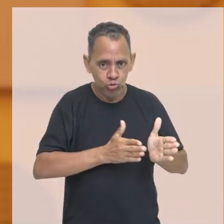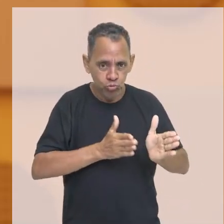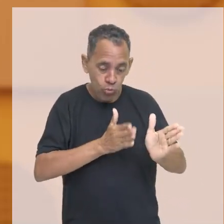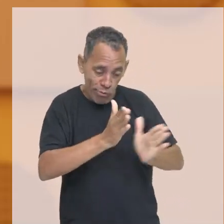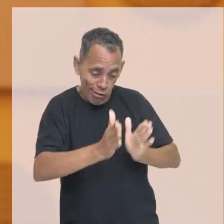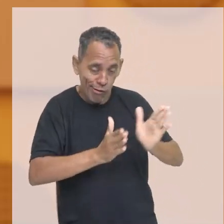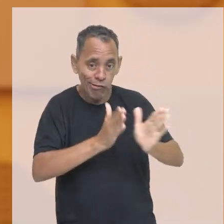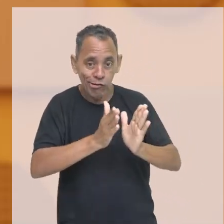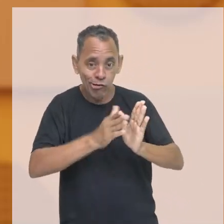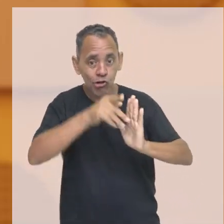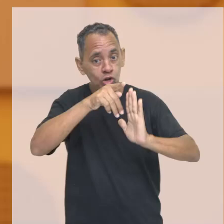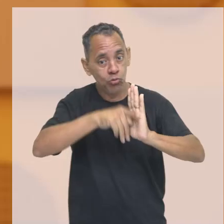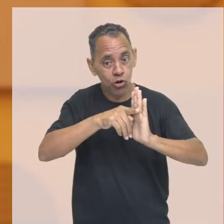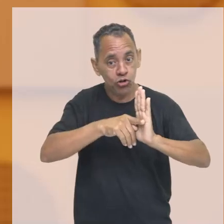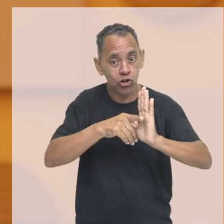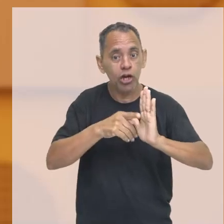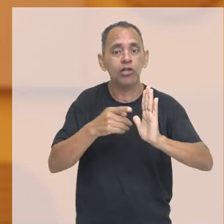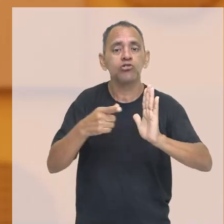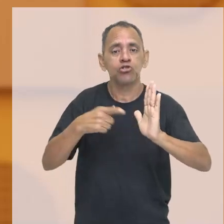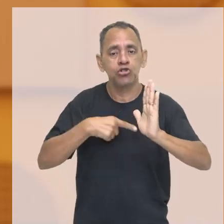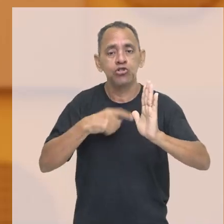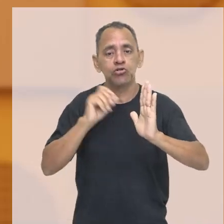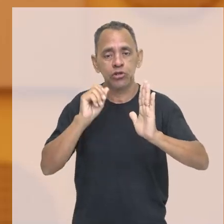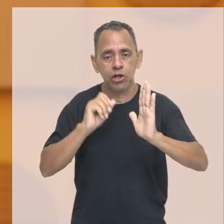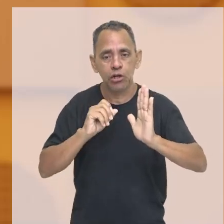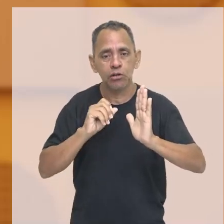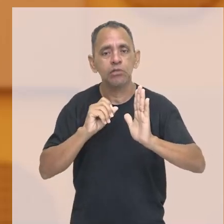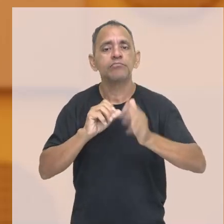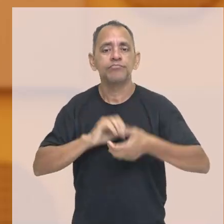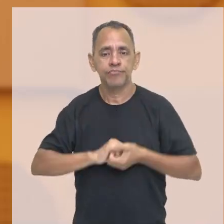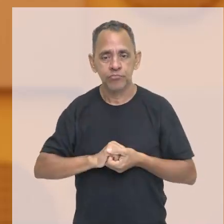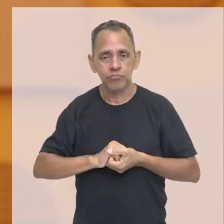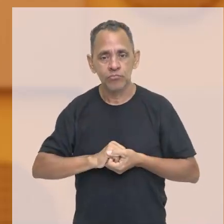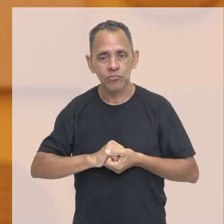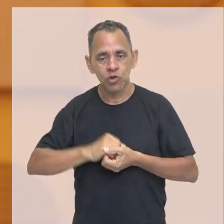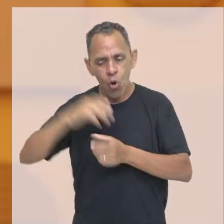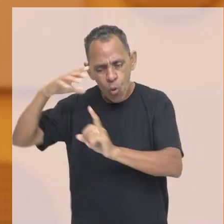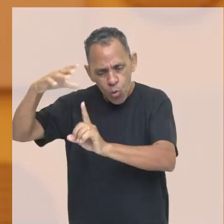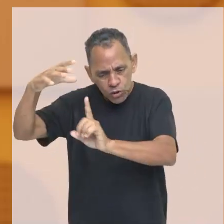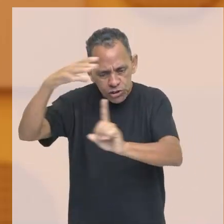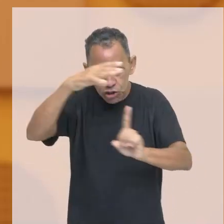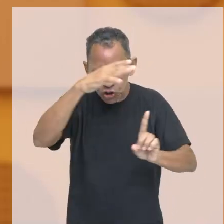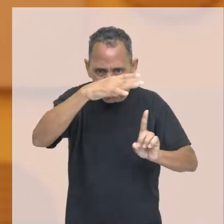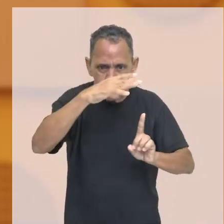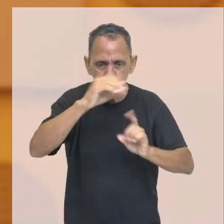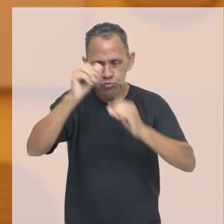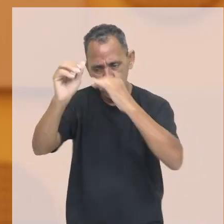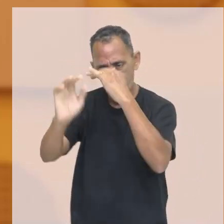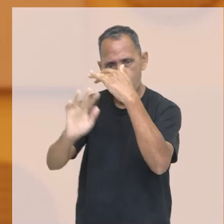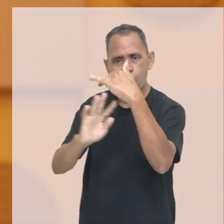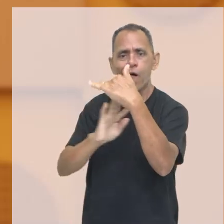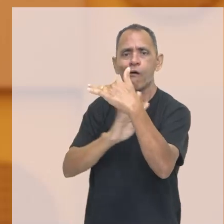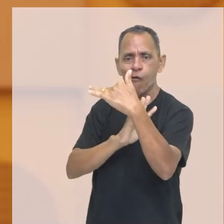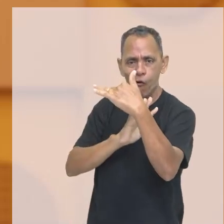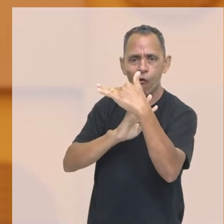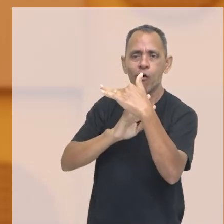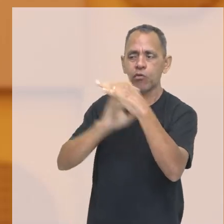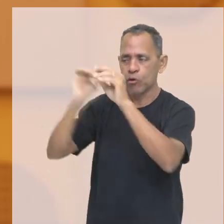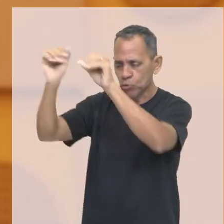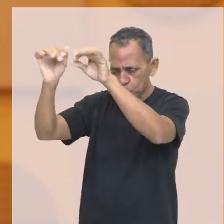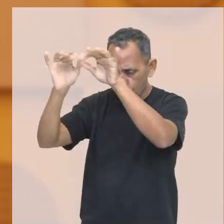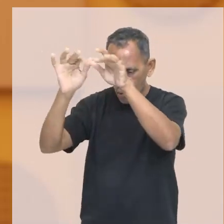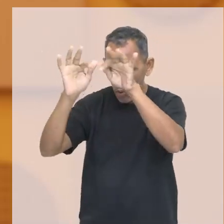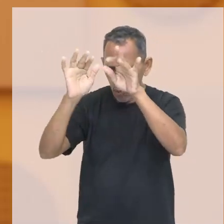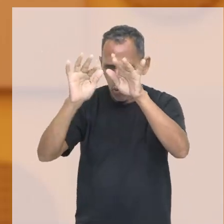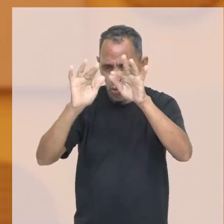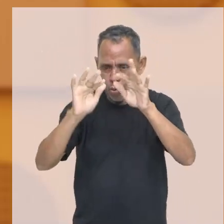grandes projetos vinham desde do incentivo à migração para a Amazônia, como também a construção